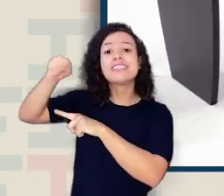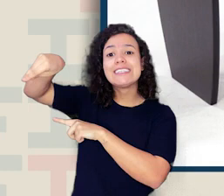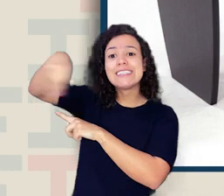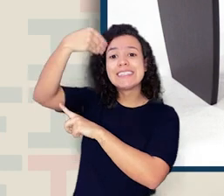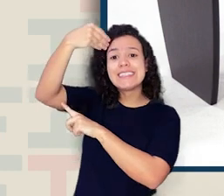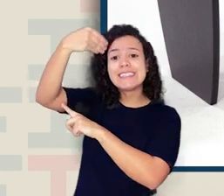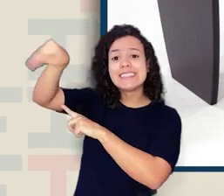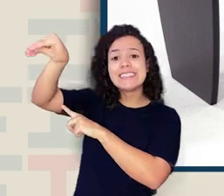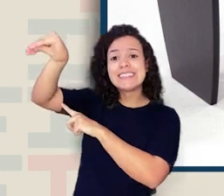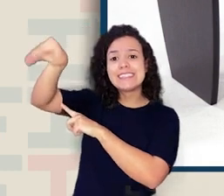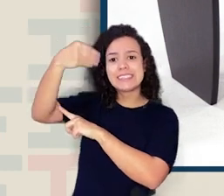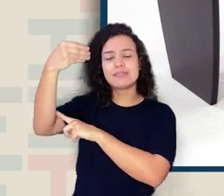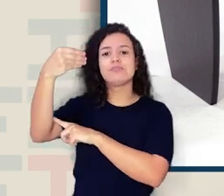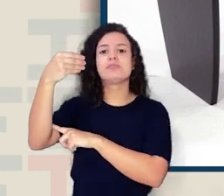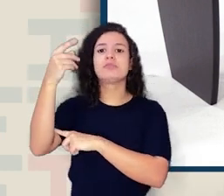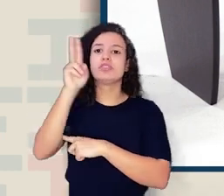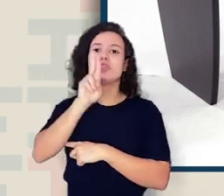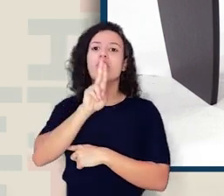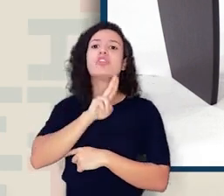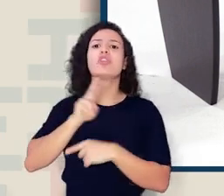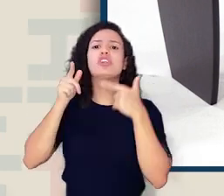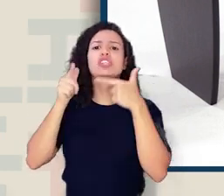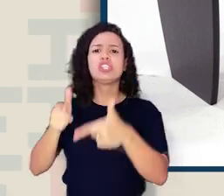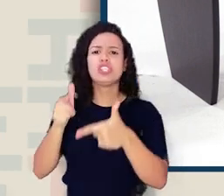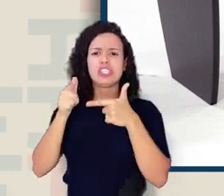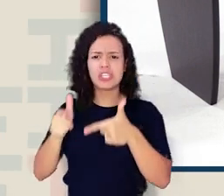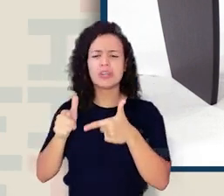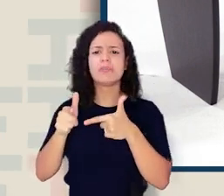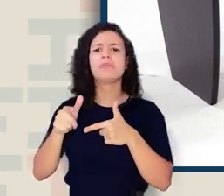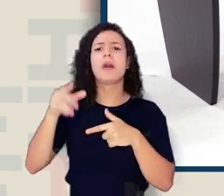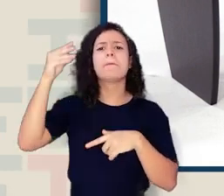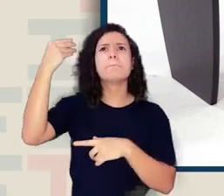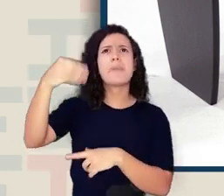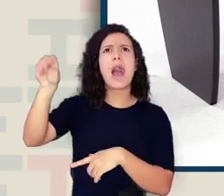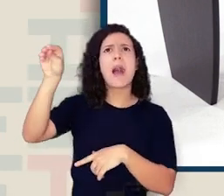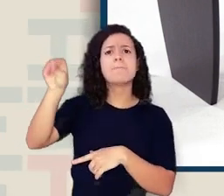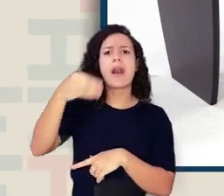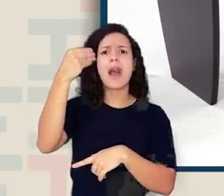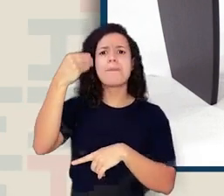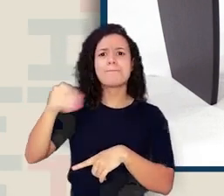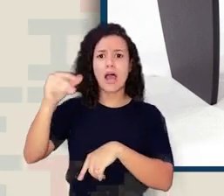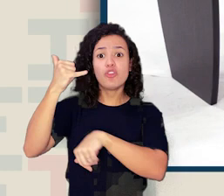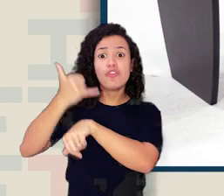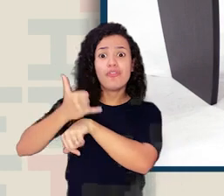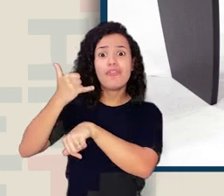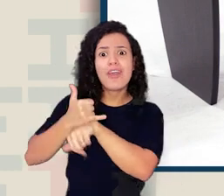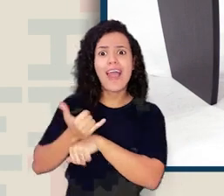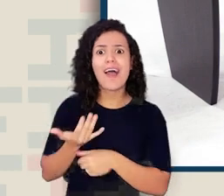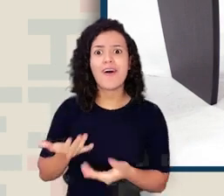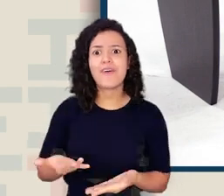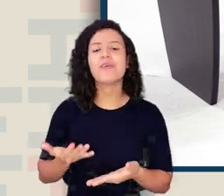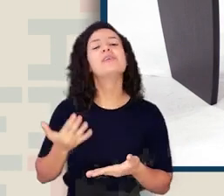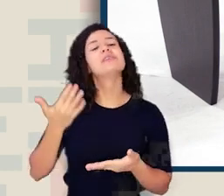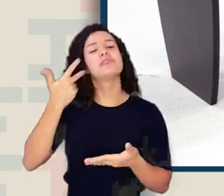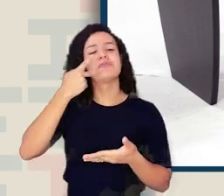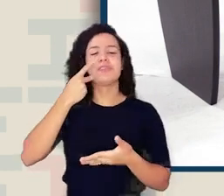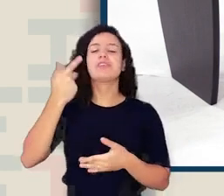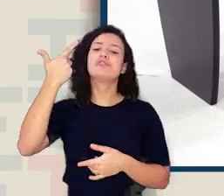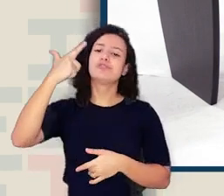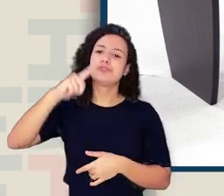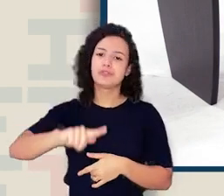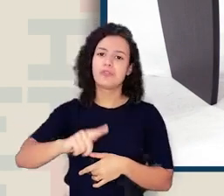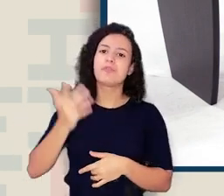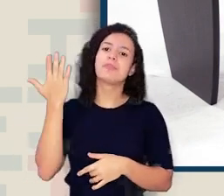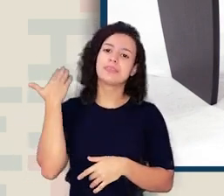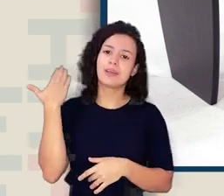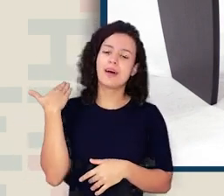dos sinos. E é muito comum a gente falar em tintilar dos ferros por conta disso. Esses ferros fazem,